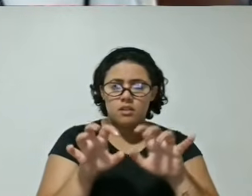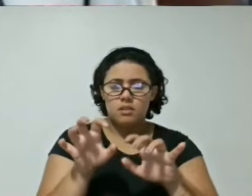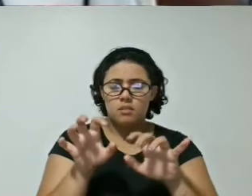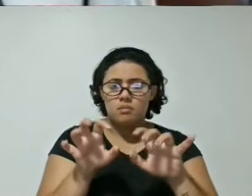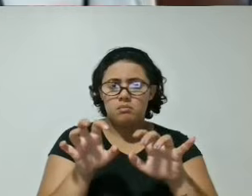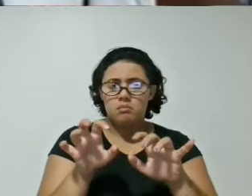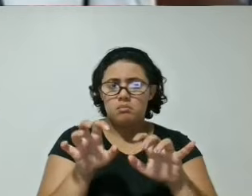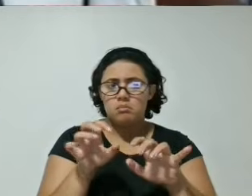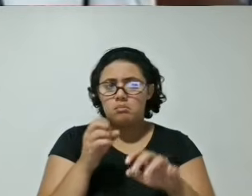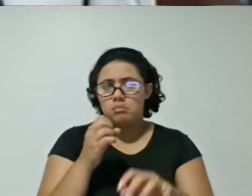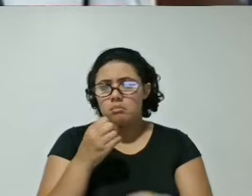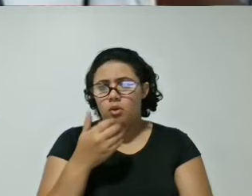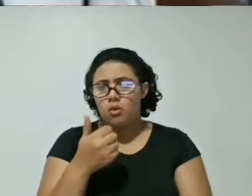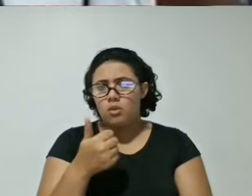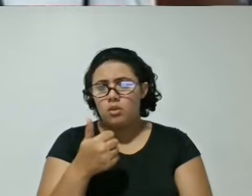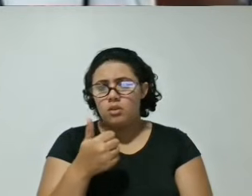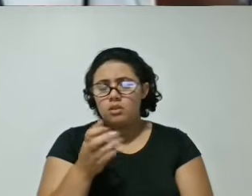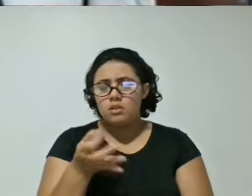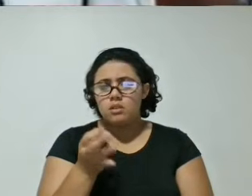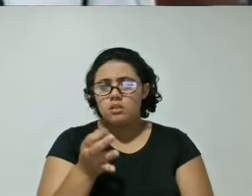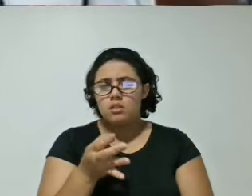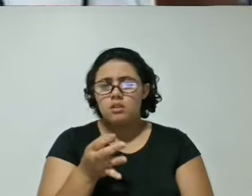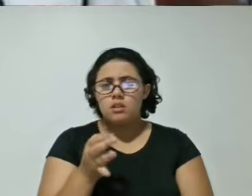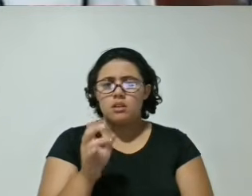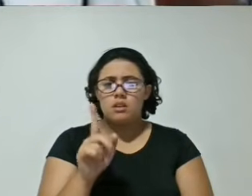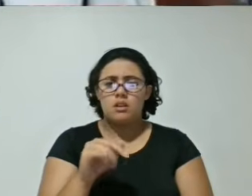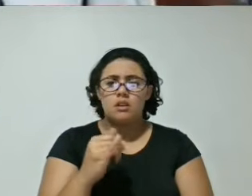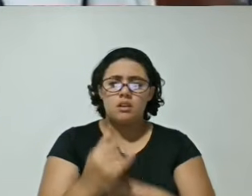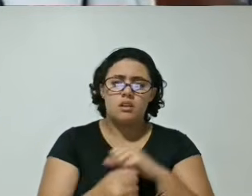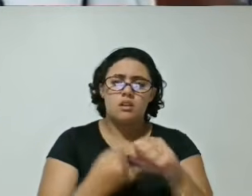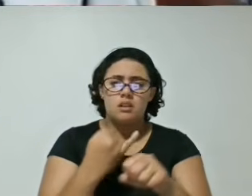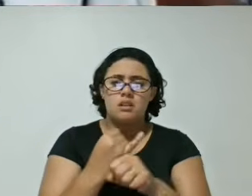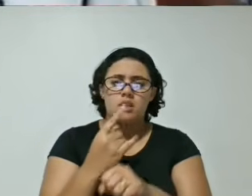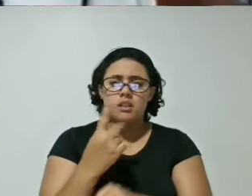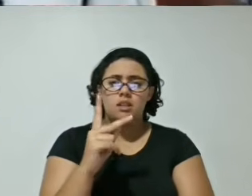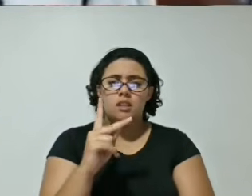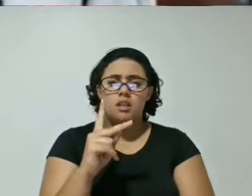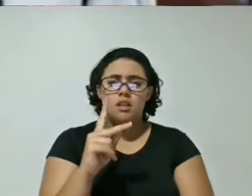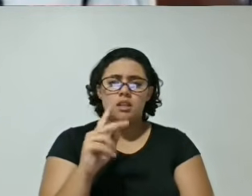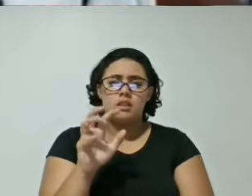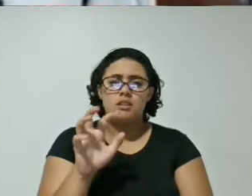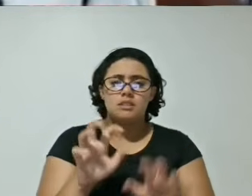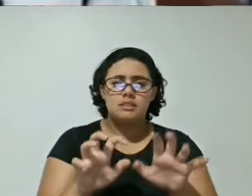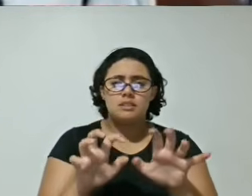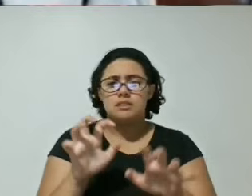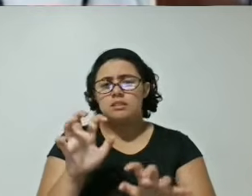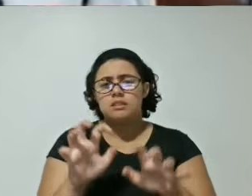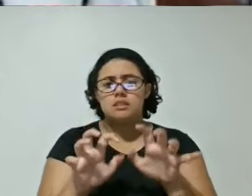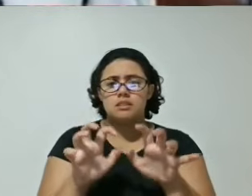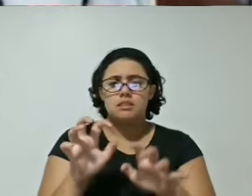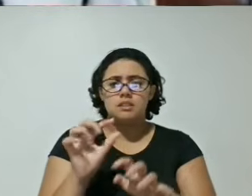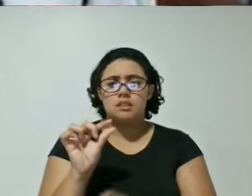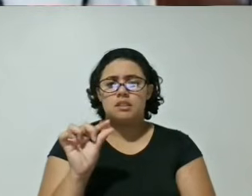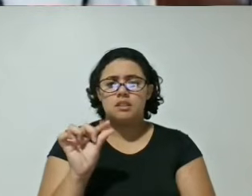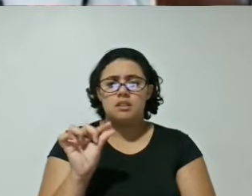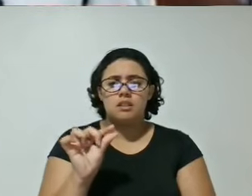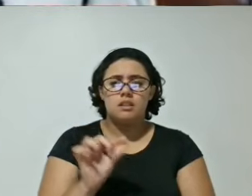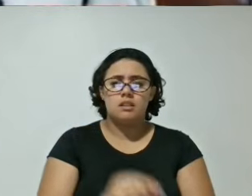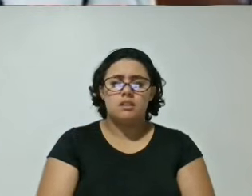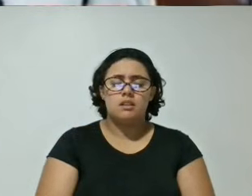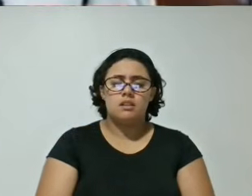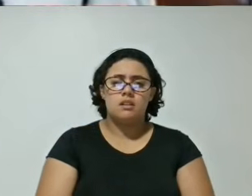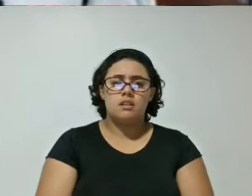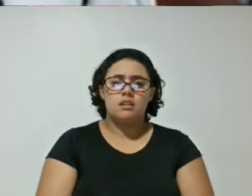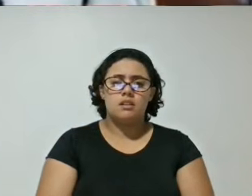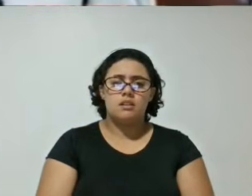Tá tudo certo, Grace? Ela está tendo um delayzinho na internet dela. Está tentando abrir o microfone. Mas podemos continuar,